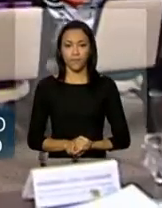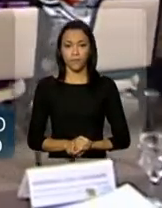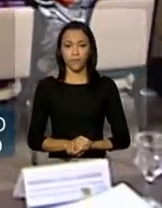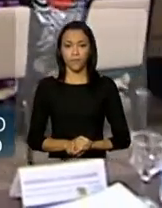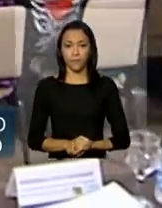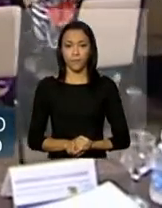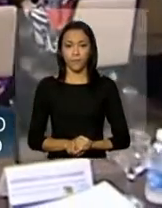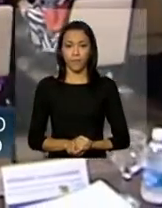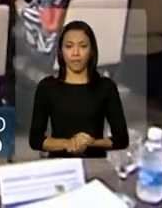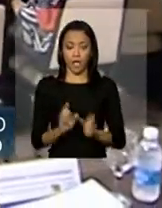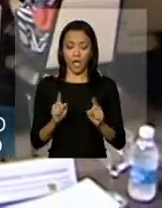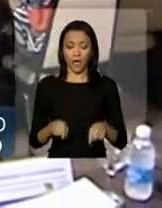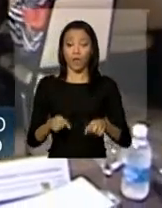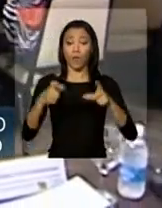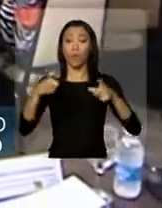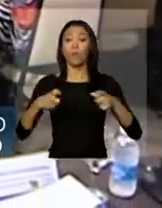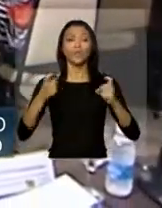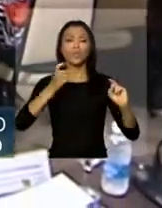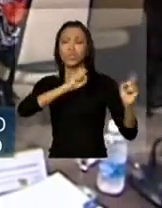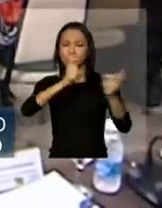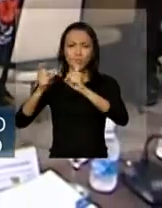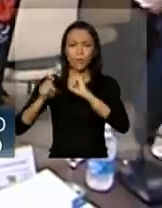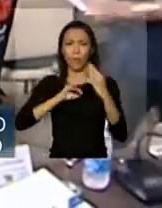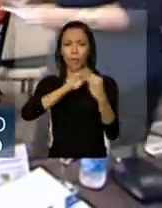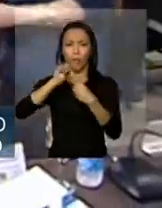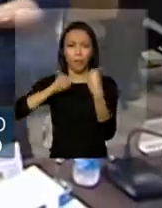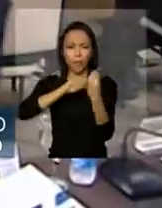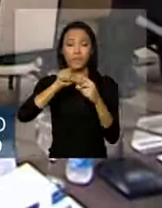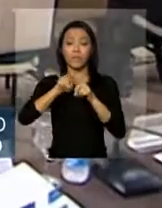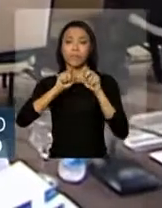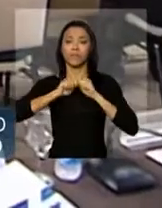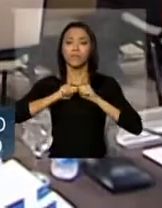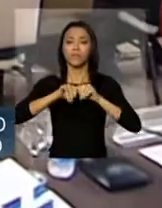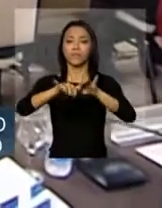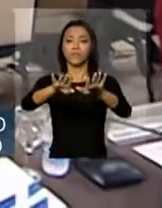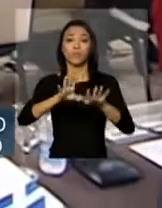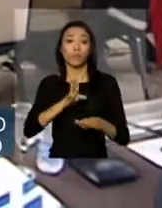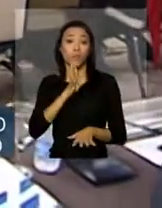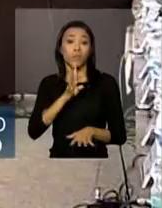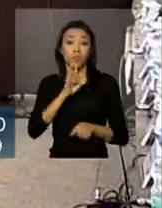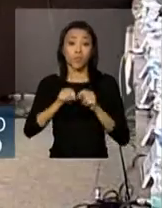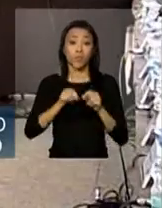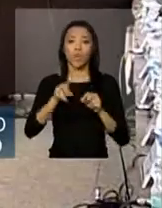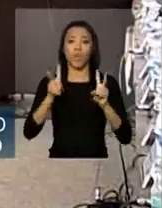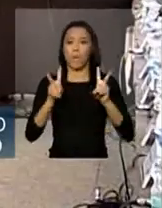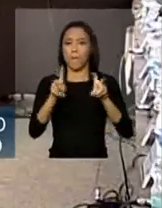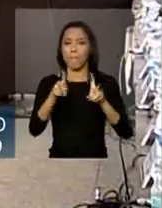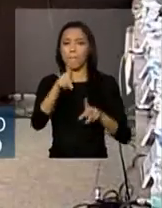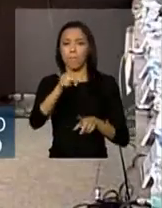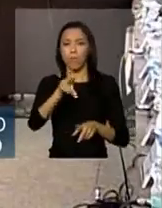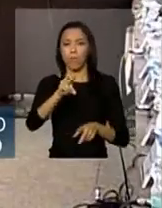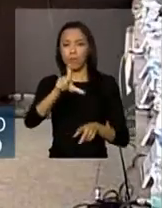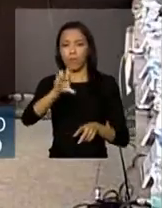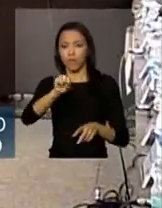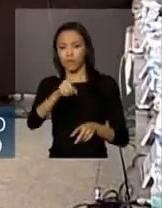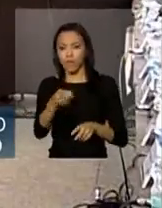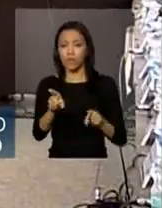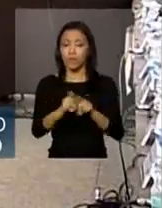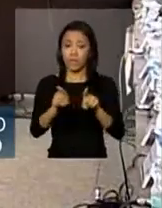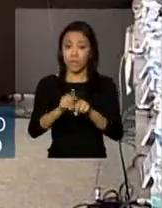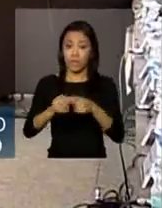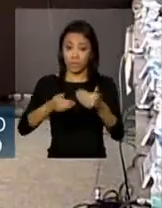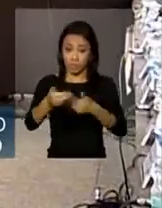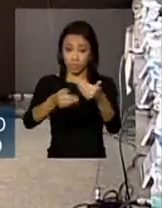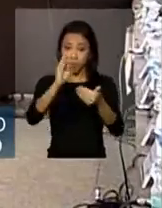Como espaço de diálogo, organização e disseminação do conhecimento sobre população e desenvolvimento no Brasil, a